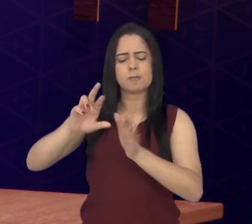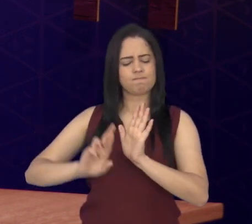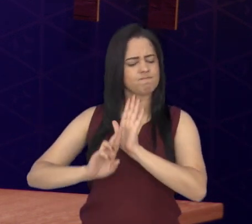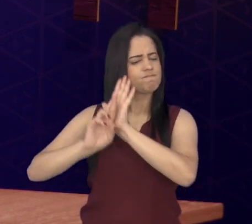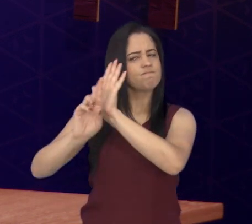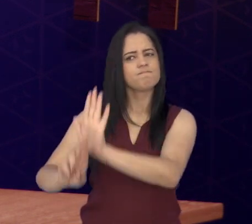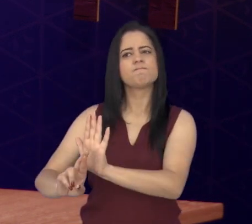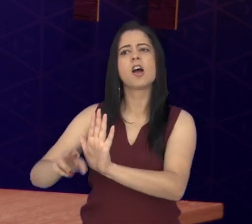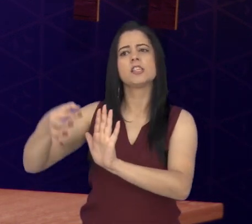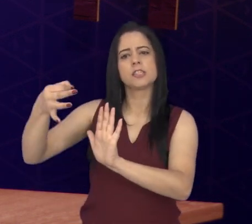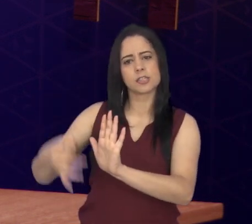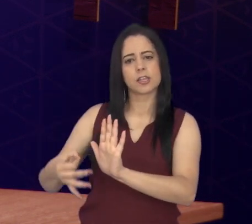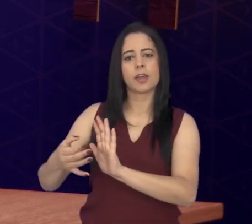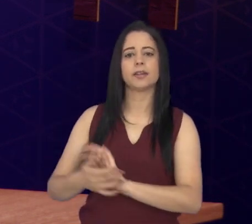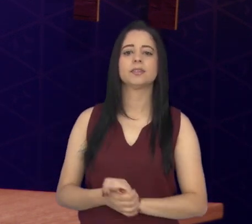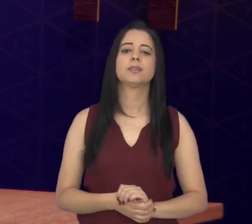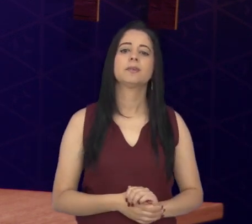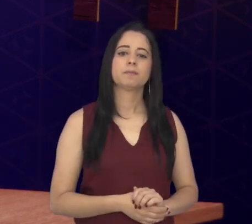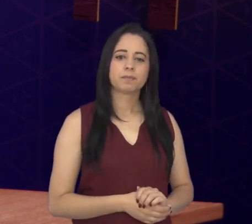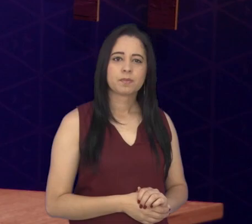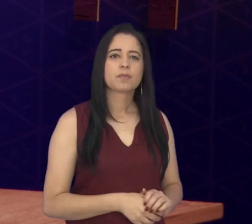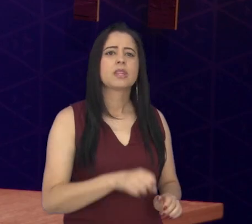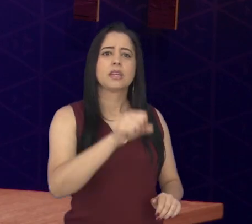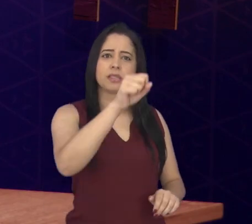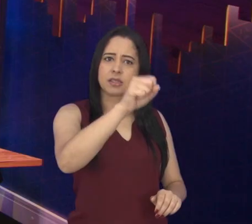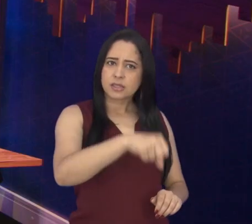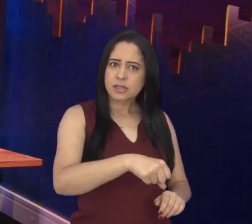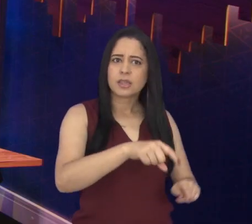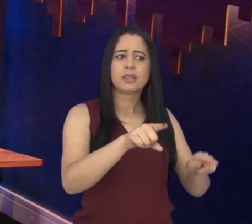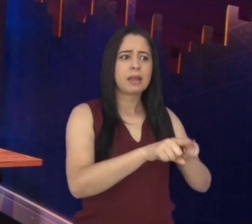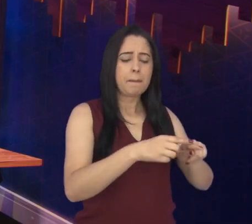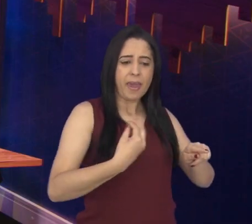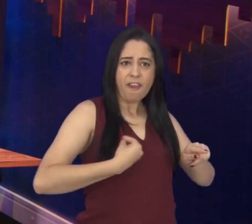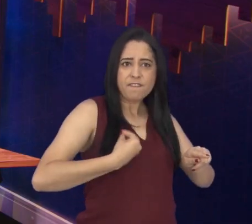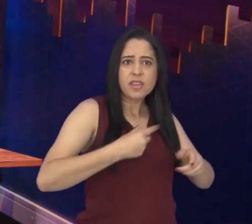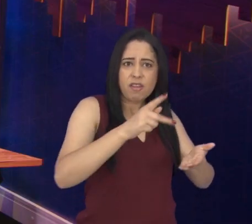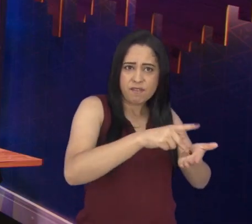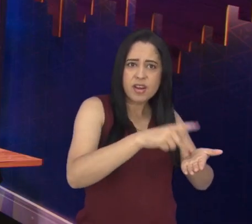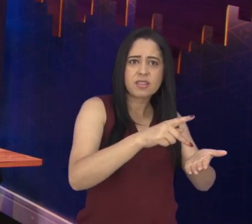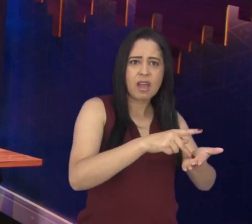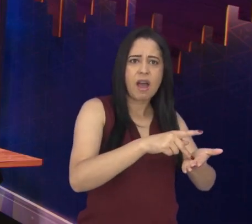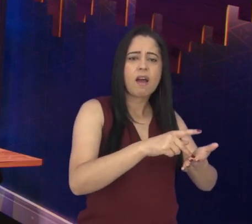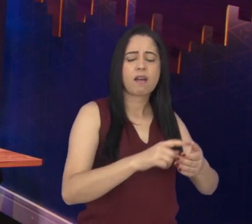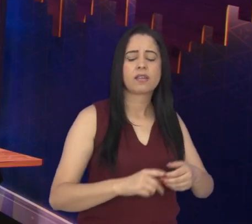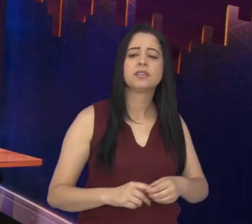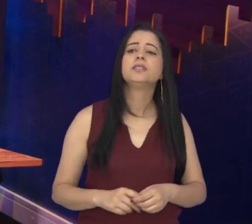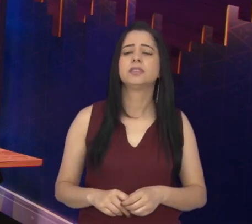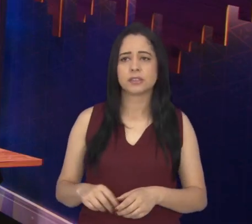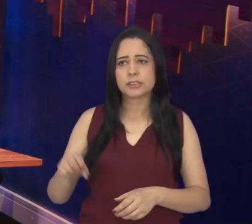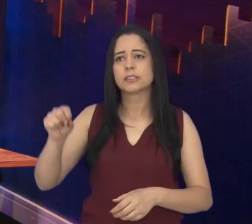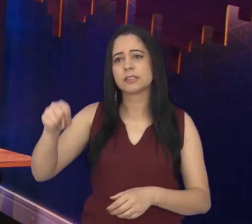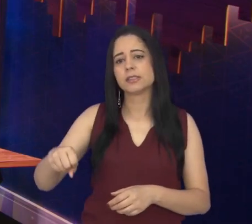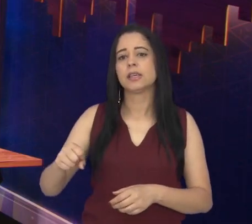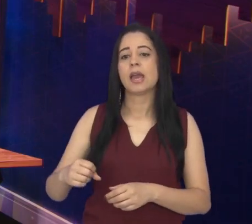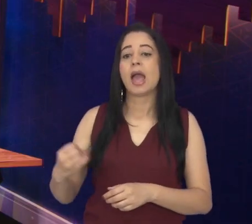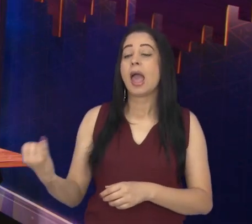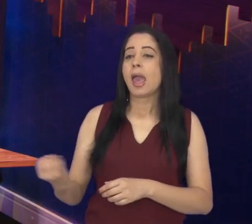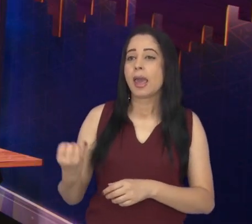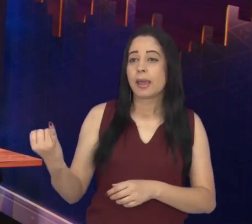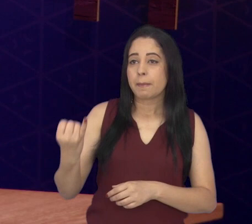representou muito. É, tá aí no mainstream. Nos filmes e na vida real também. E na vida real também, né?